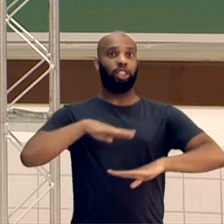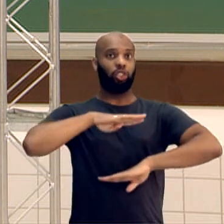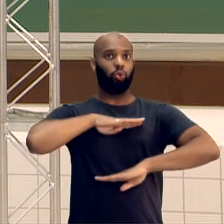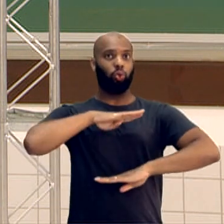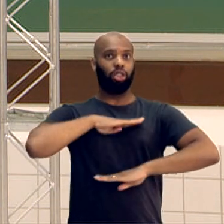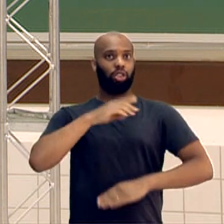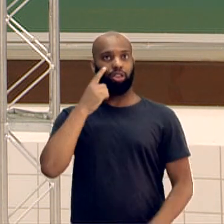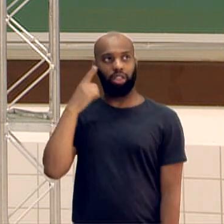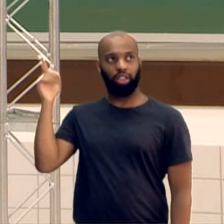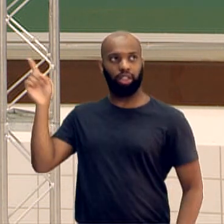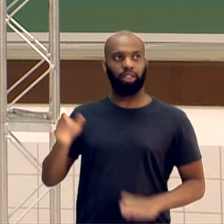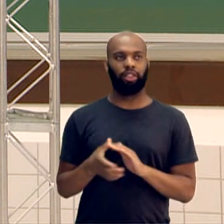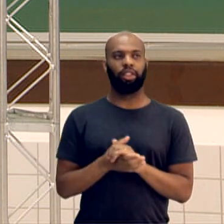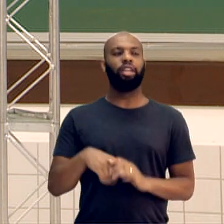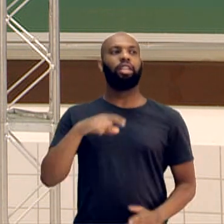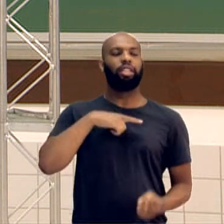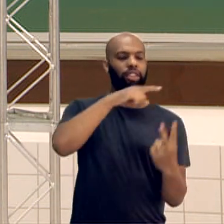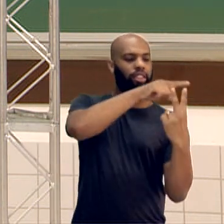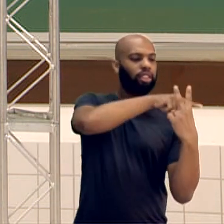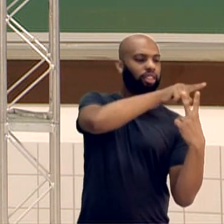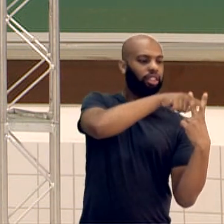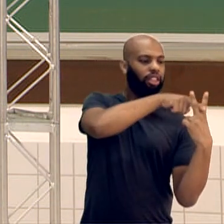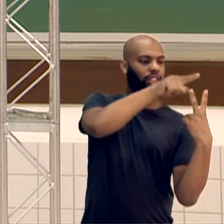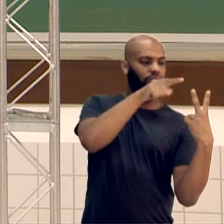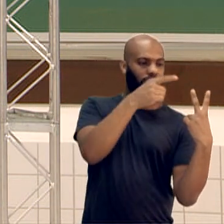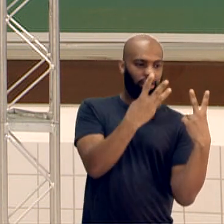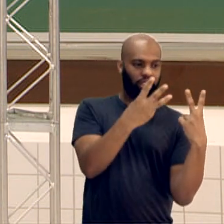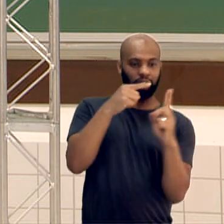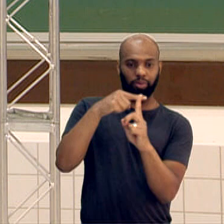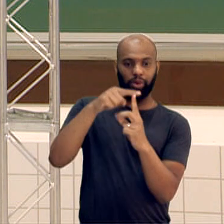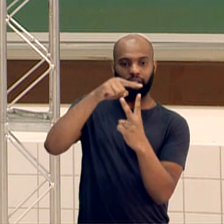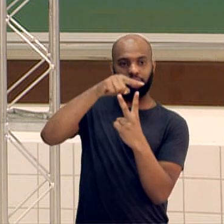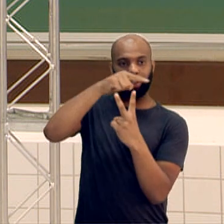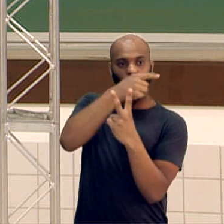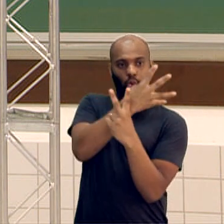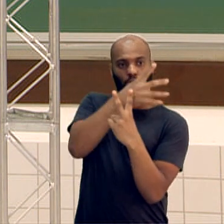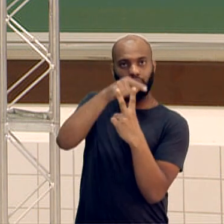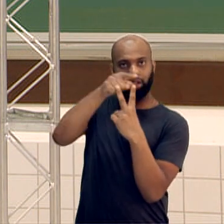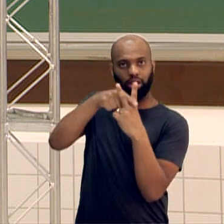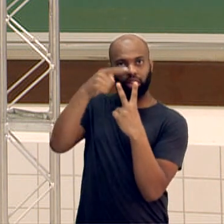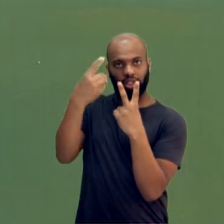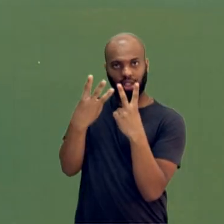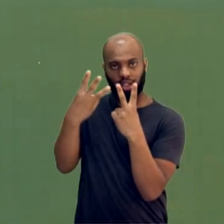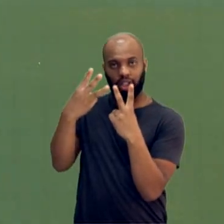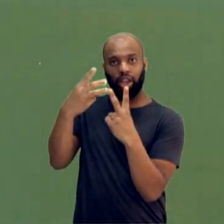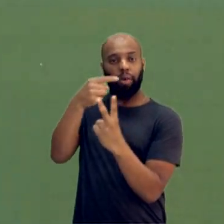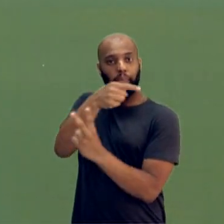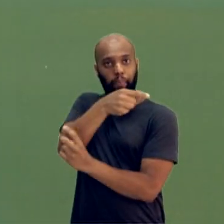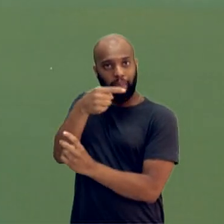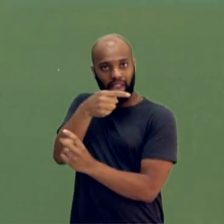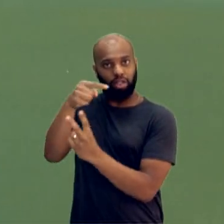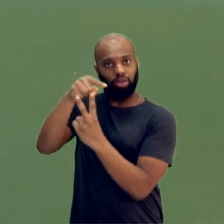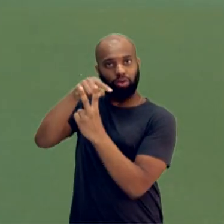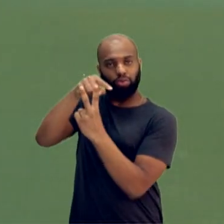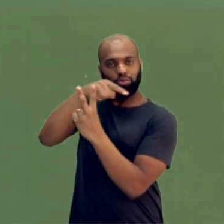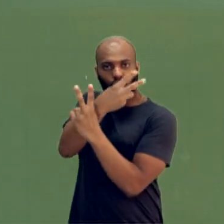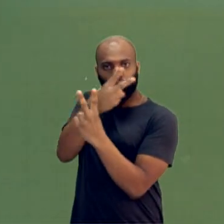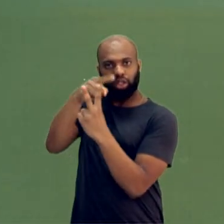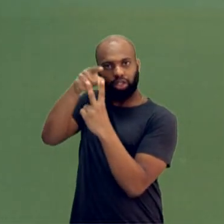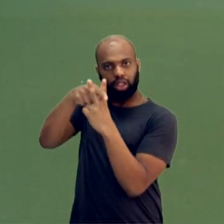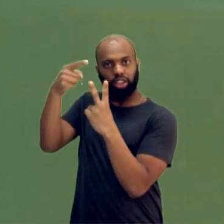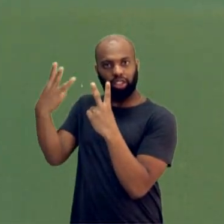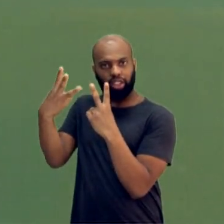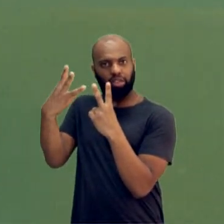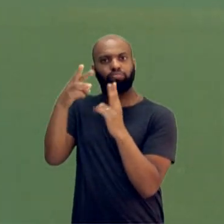situação. Raiz de 3 mais 4 raiz de 3 menos 2 raiz de 3. Aí, o que diz